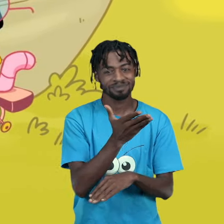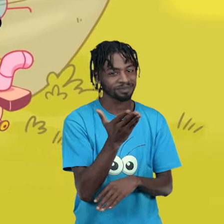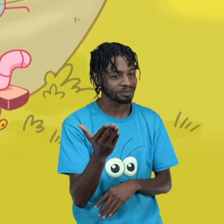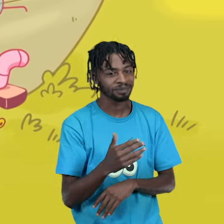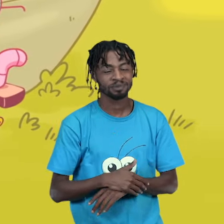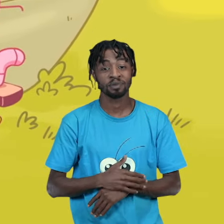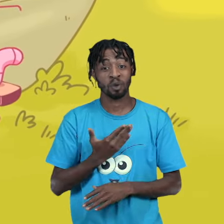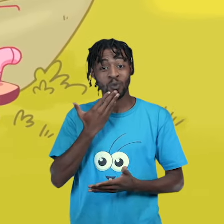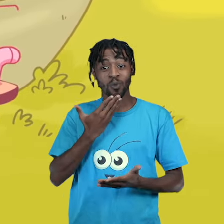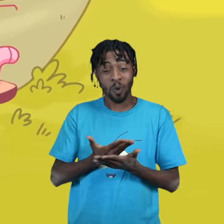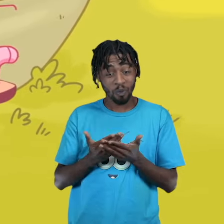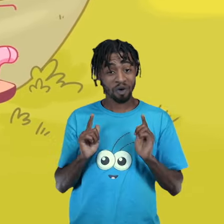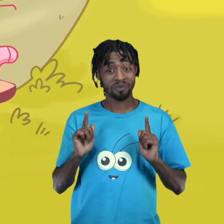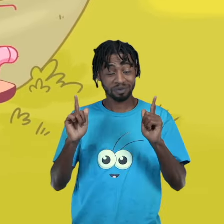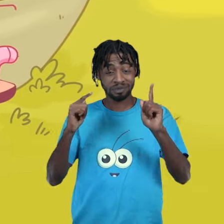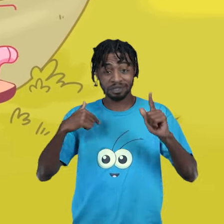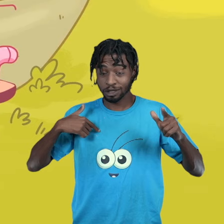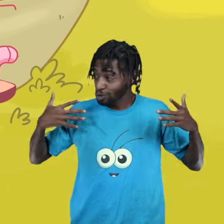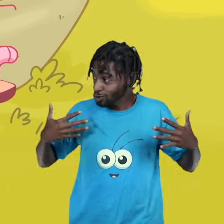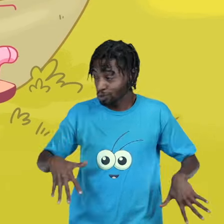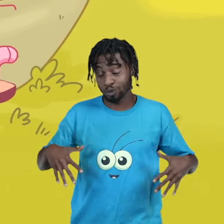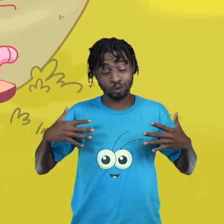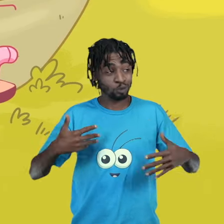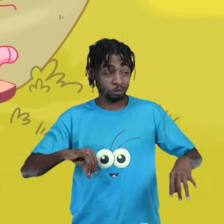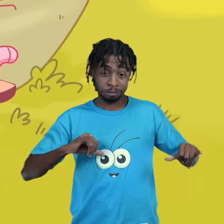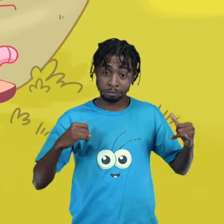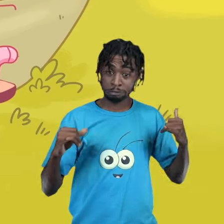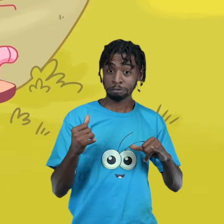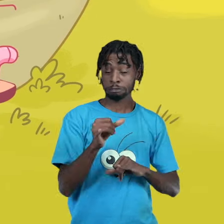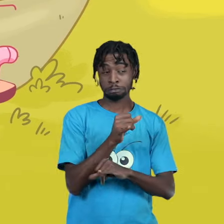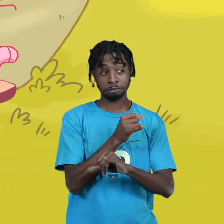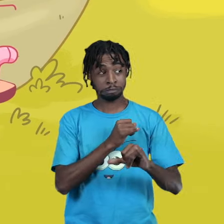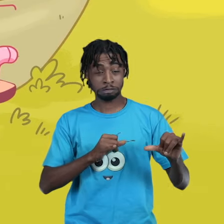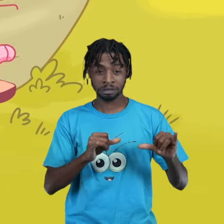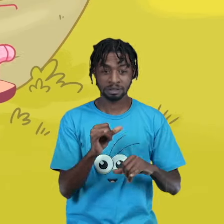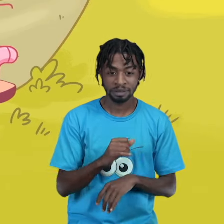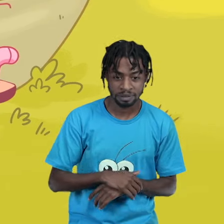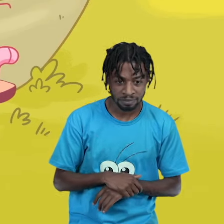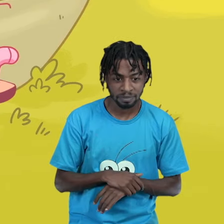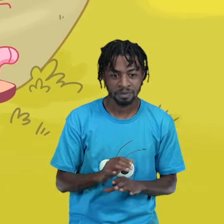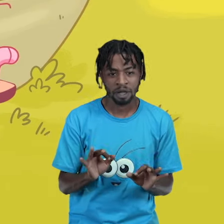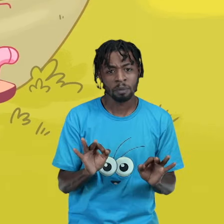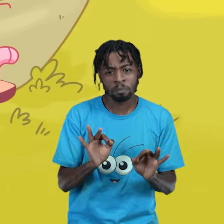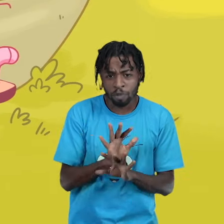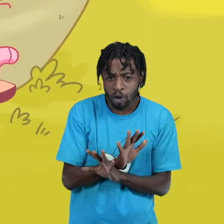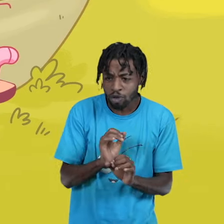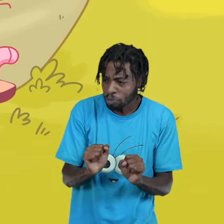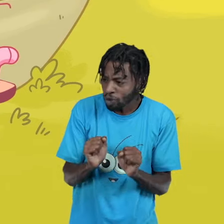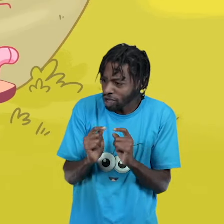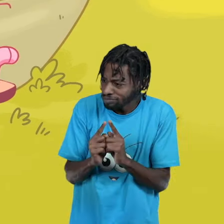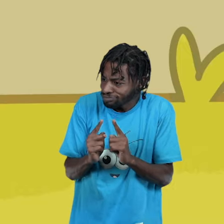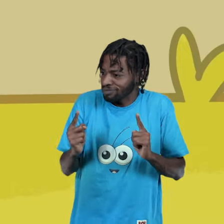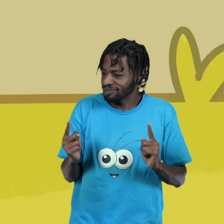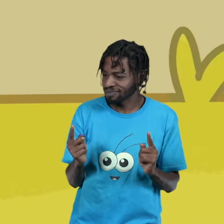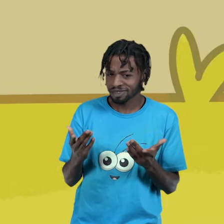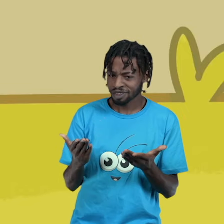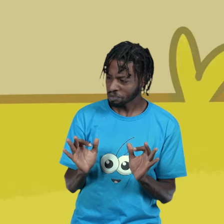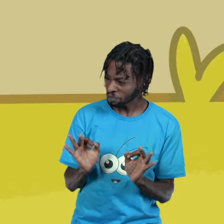Uau! Foi a aventura mais eletrizante de todas! Podem soltar, amiguinhos!